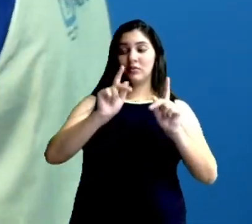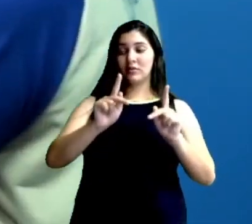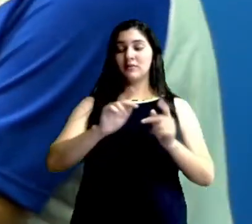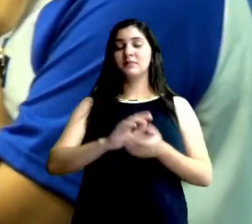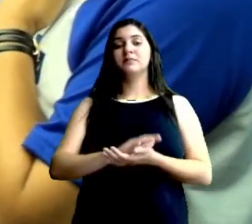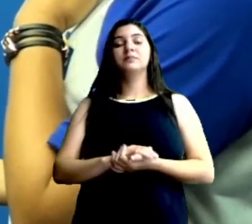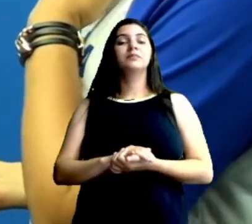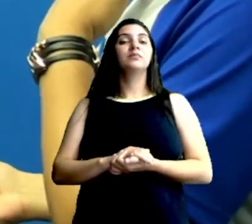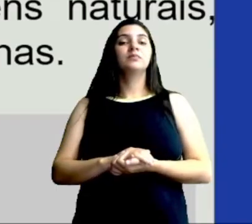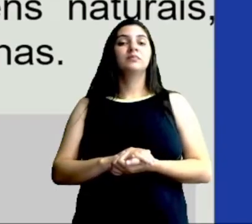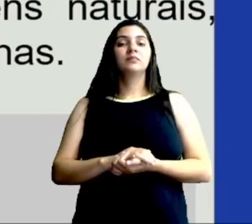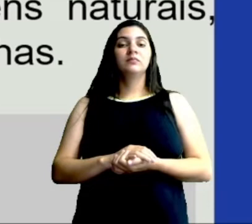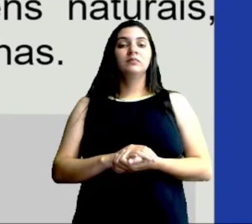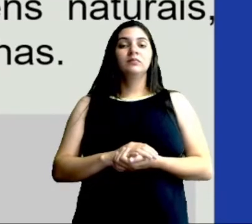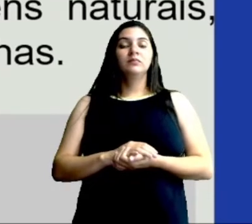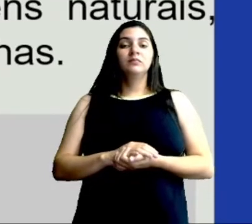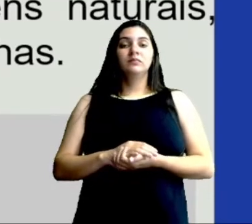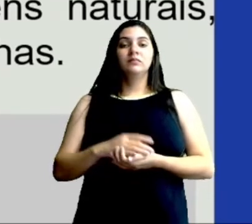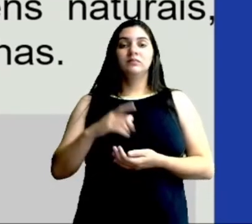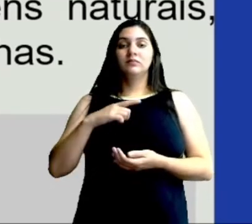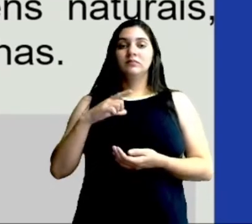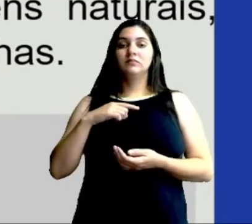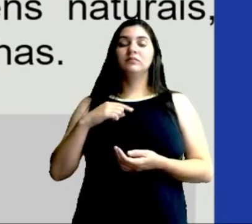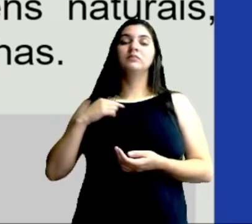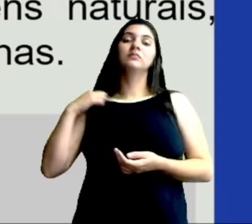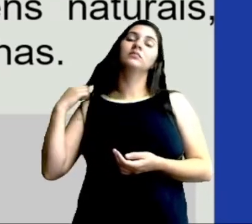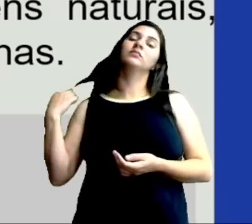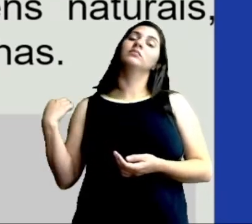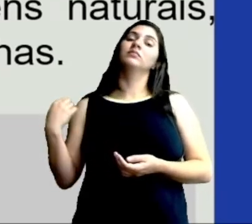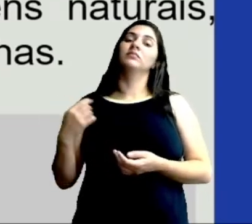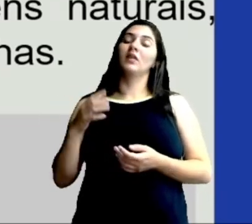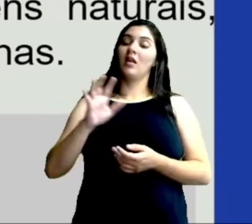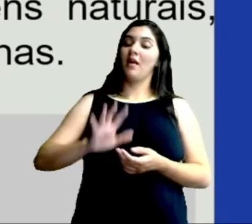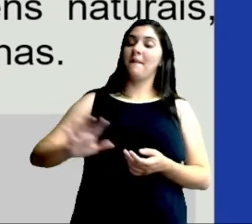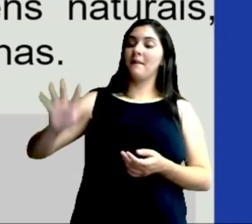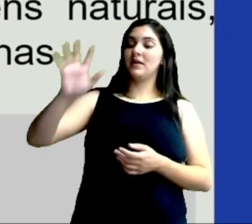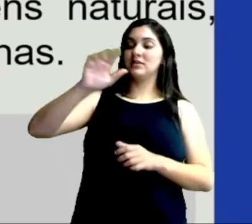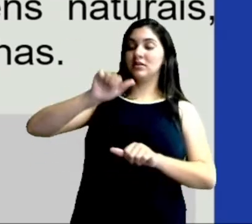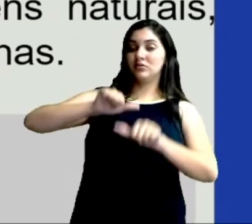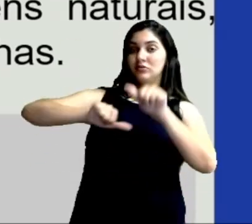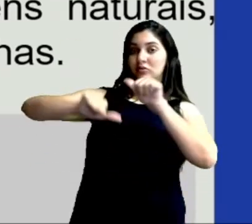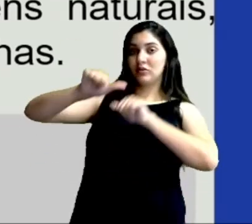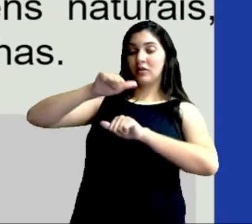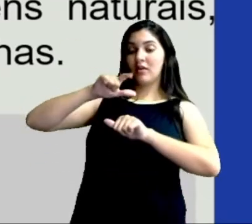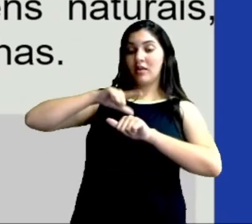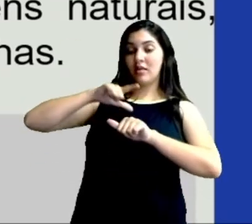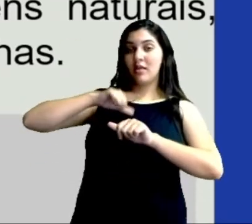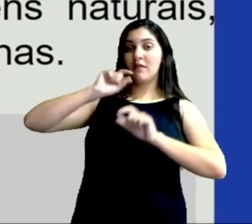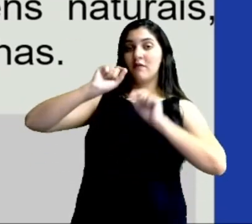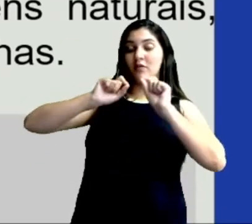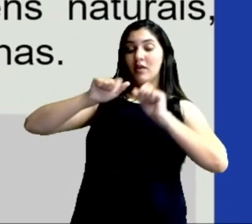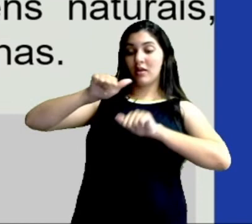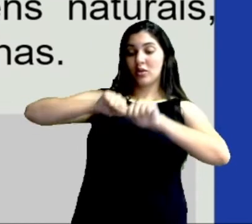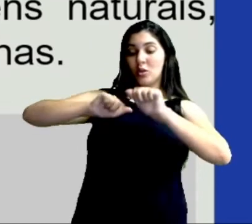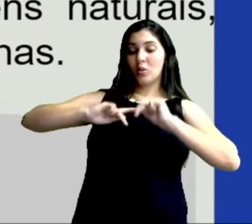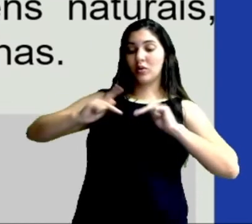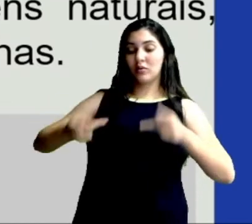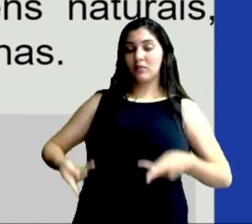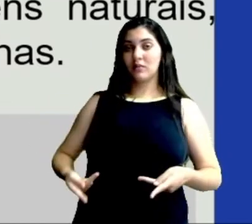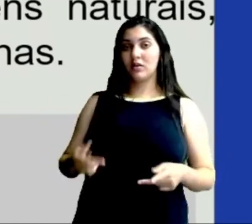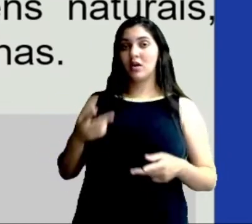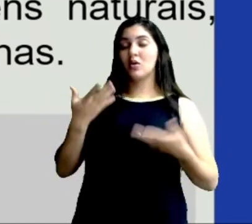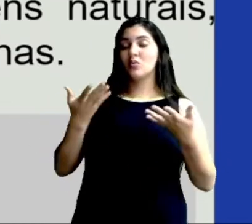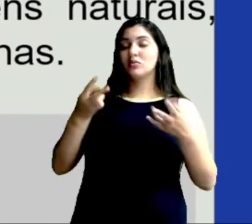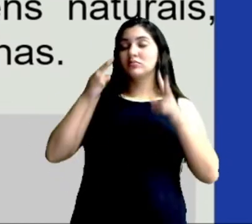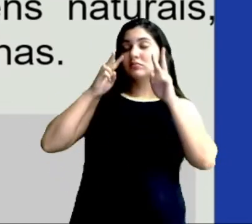gente? E aí, a paisagem modificada ou artificial é aquela que ocorreu a interferência humana, né? Quando